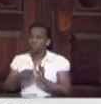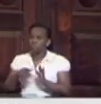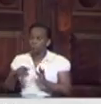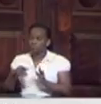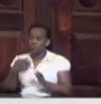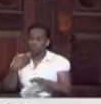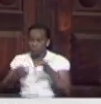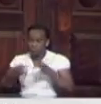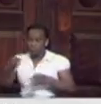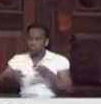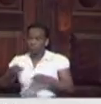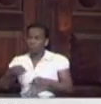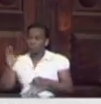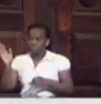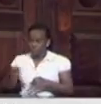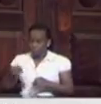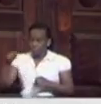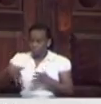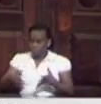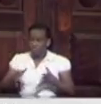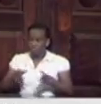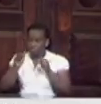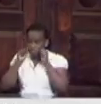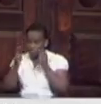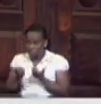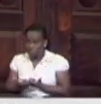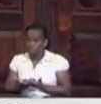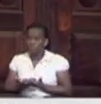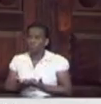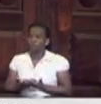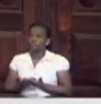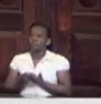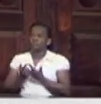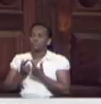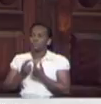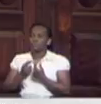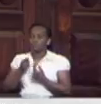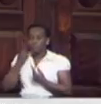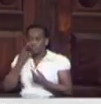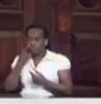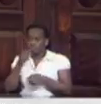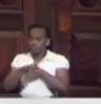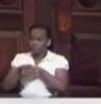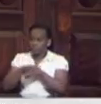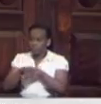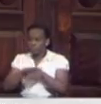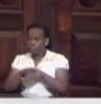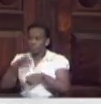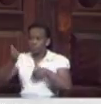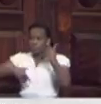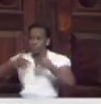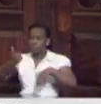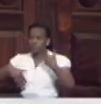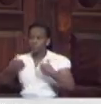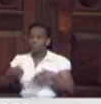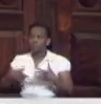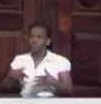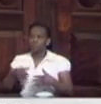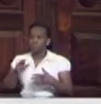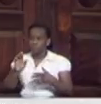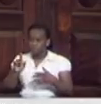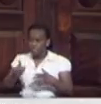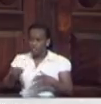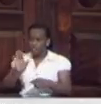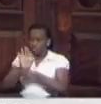iniciativas que vieram a esta casa com o argumento de serem tábua